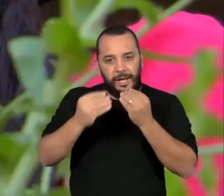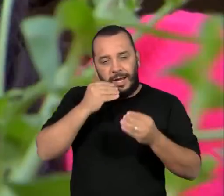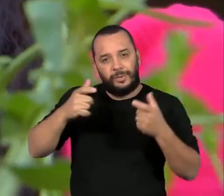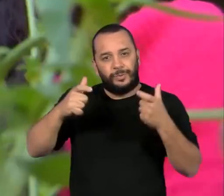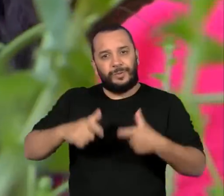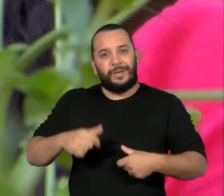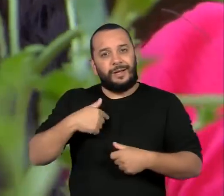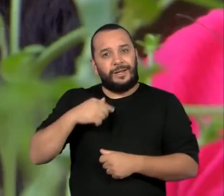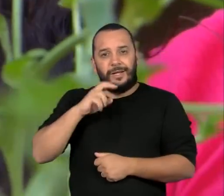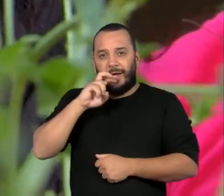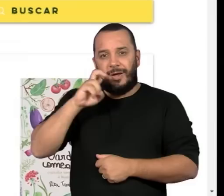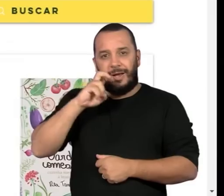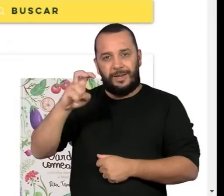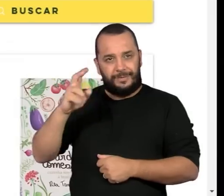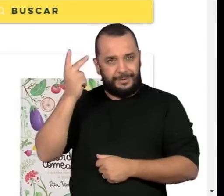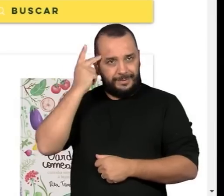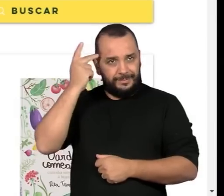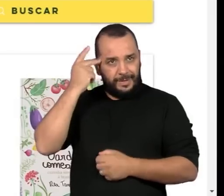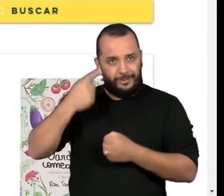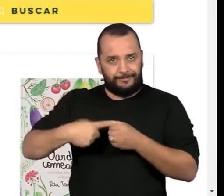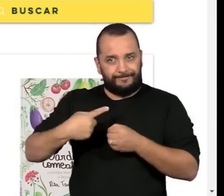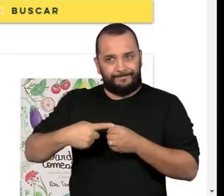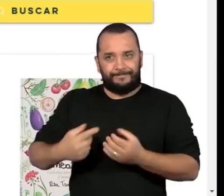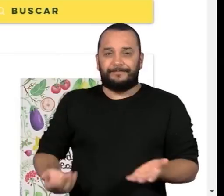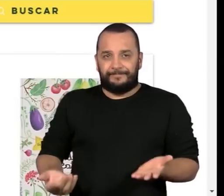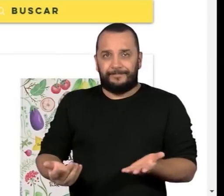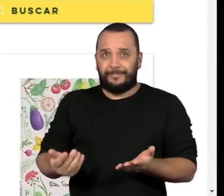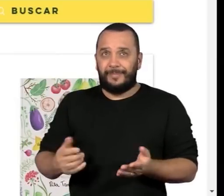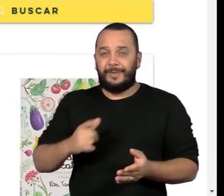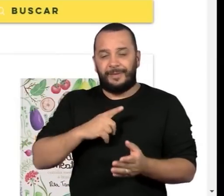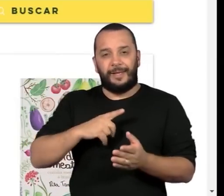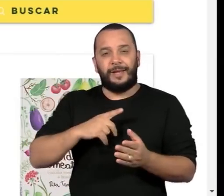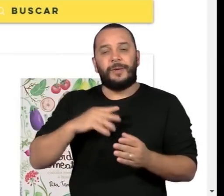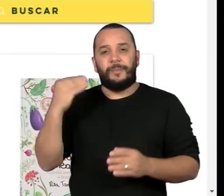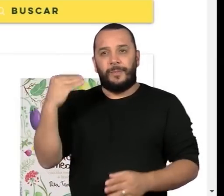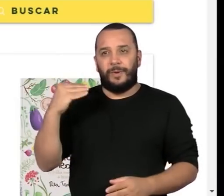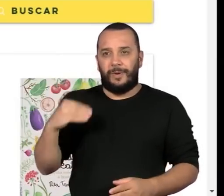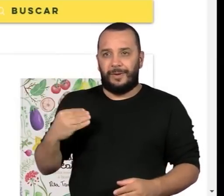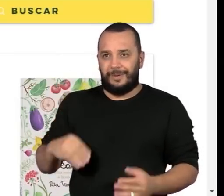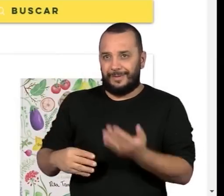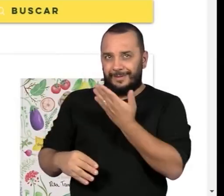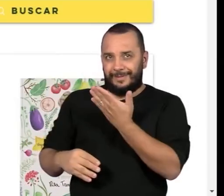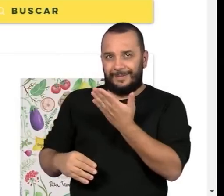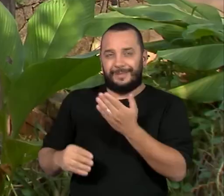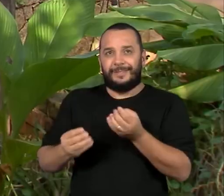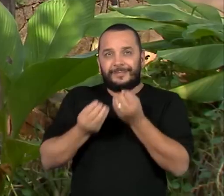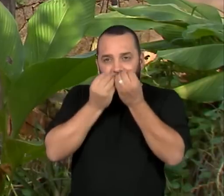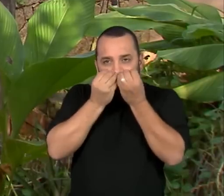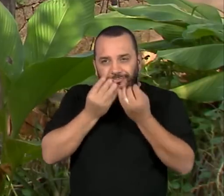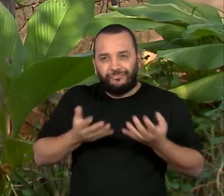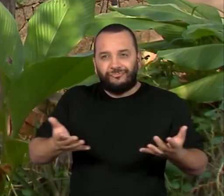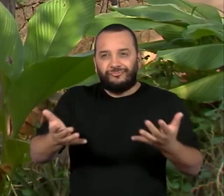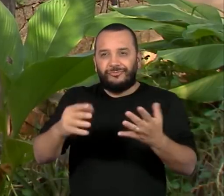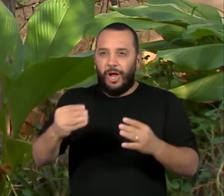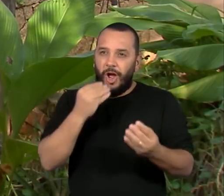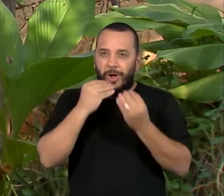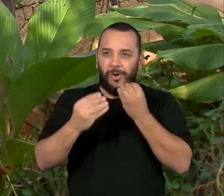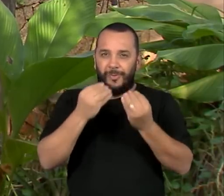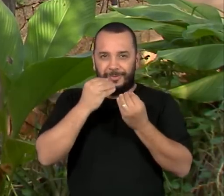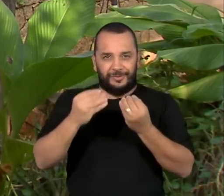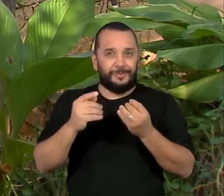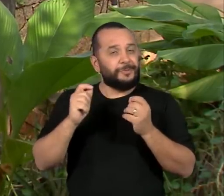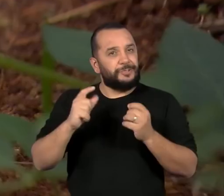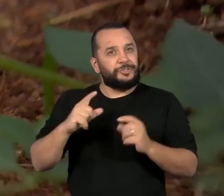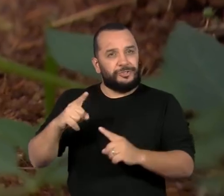Sorocaba, interior de São Paulo, lembra o nome do blog dela, Jardim Comestível. A variedade de espécies